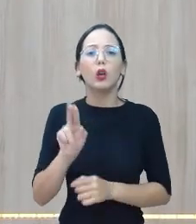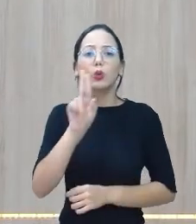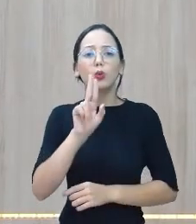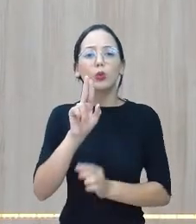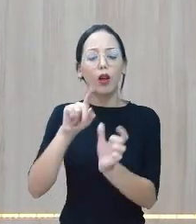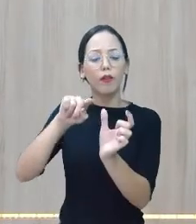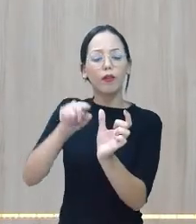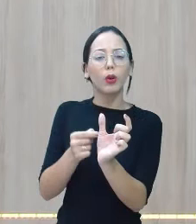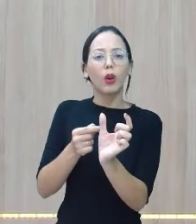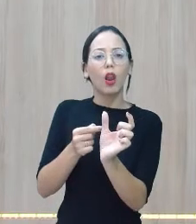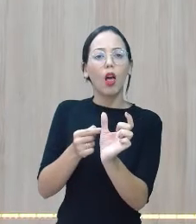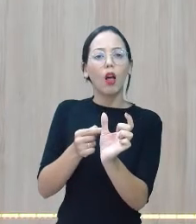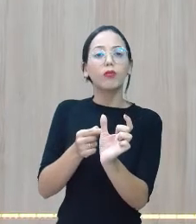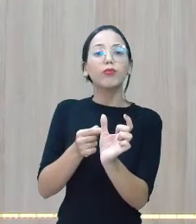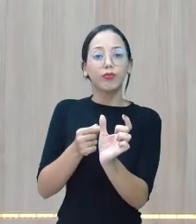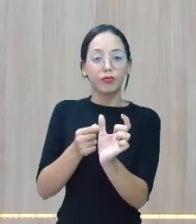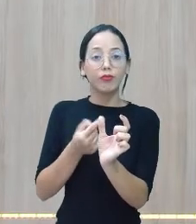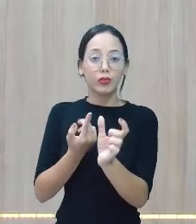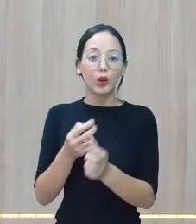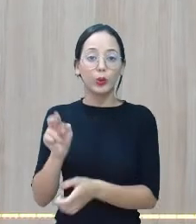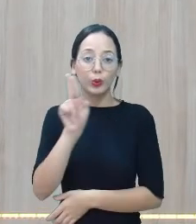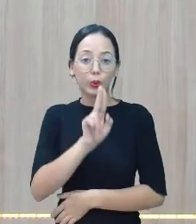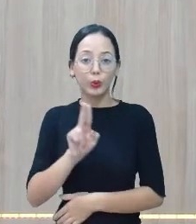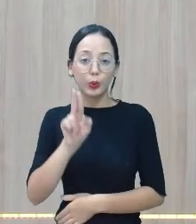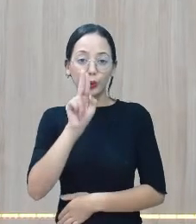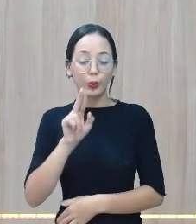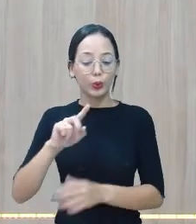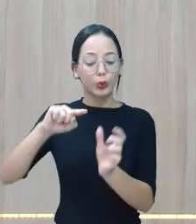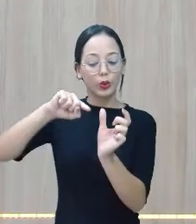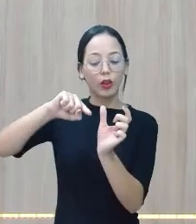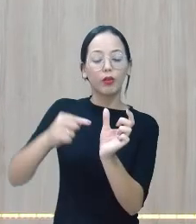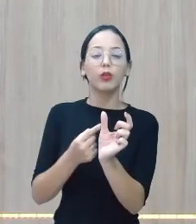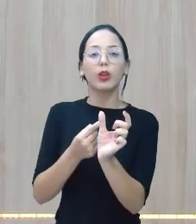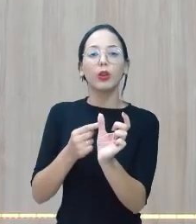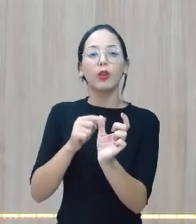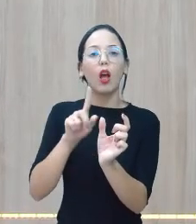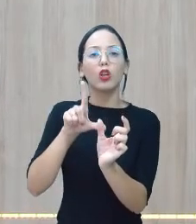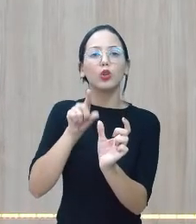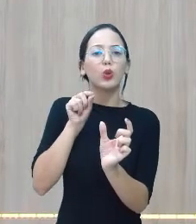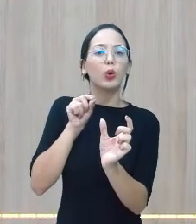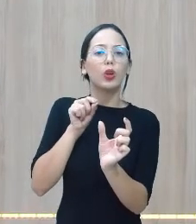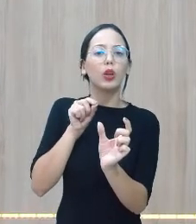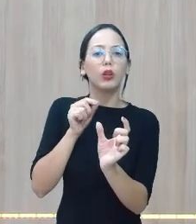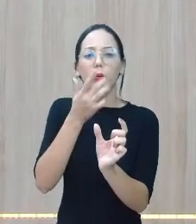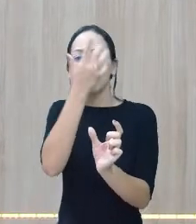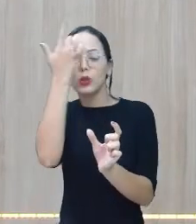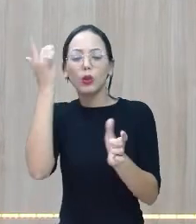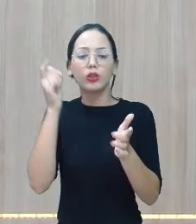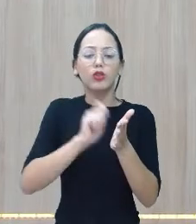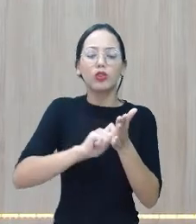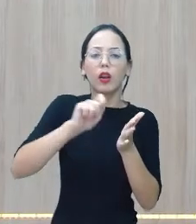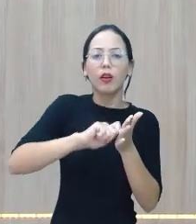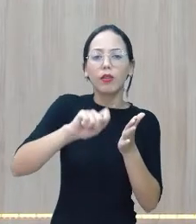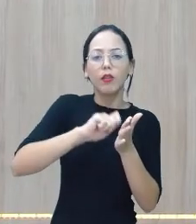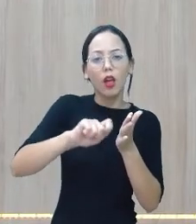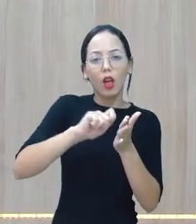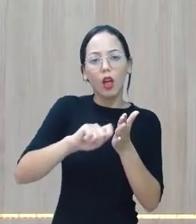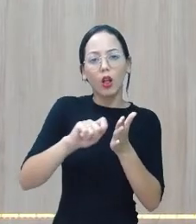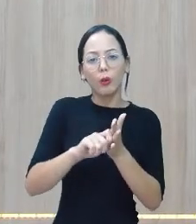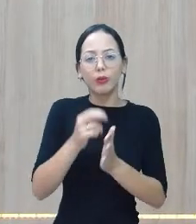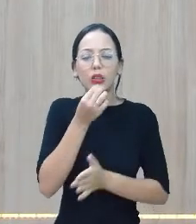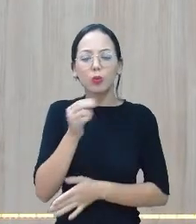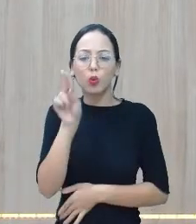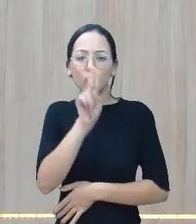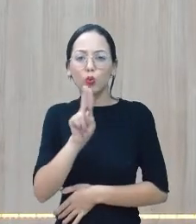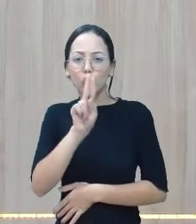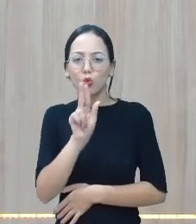Então, neste caso, o uso da vírgula é escolhido por alguém que está escrevendo, né? Em vez de usar o